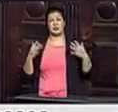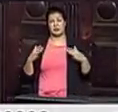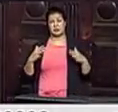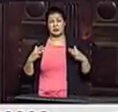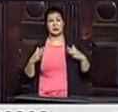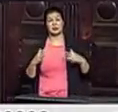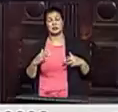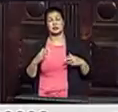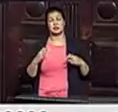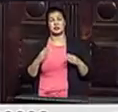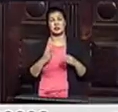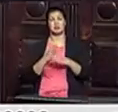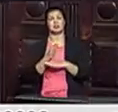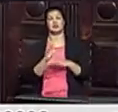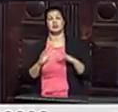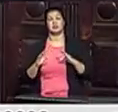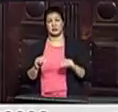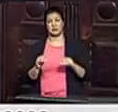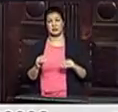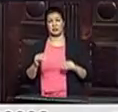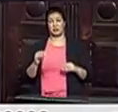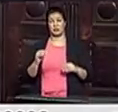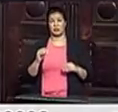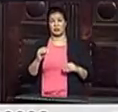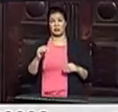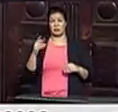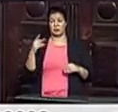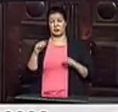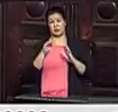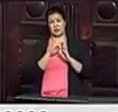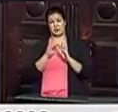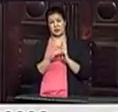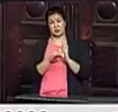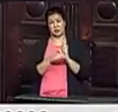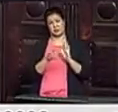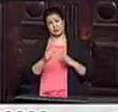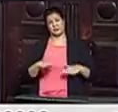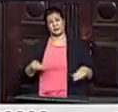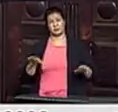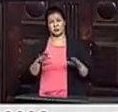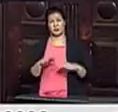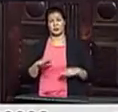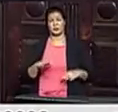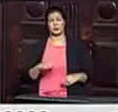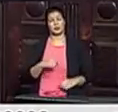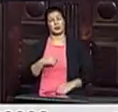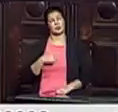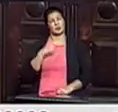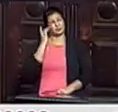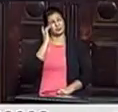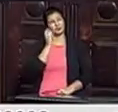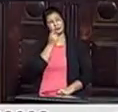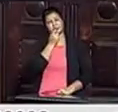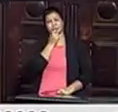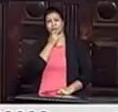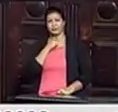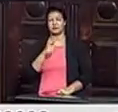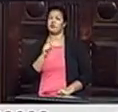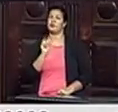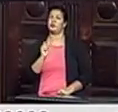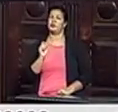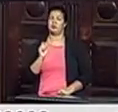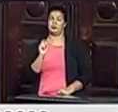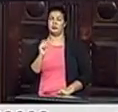do voto pelo sistema que está vigente atual. E é engraçado, deputado Gilberto Palmari, que o